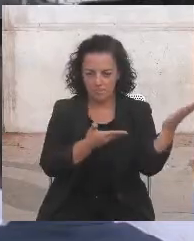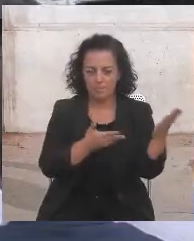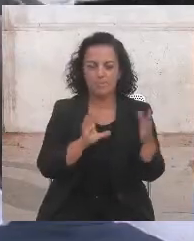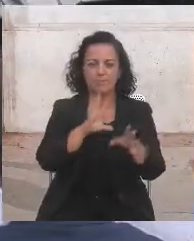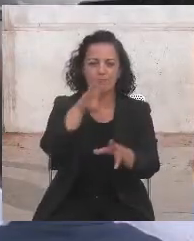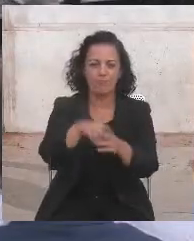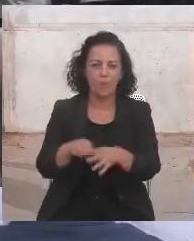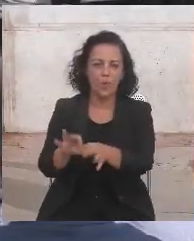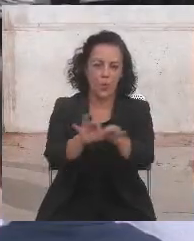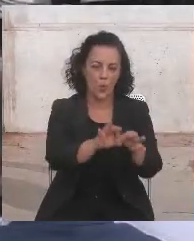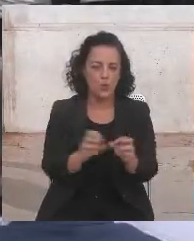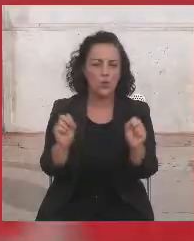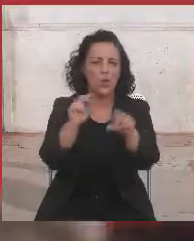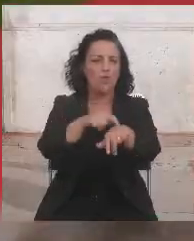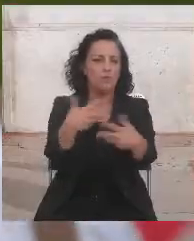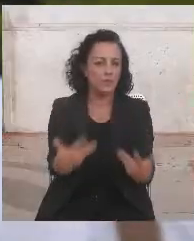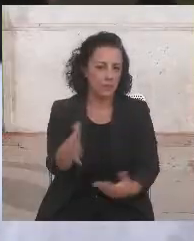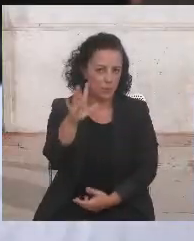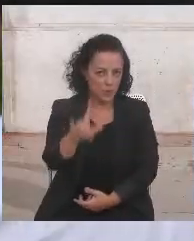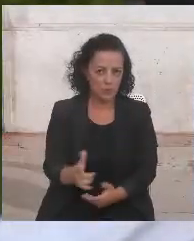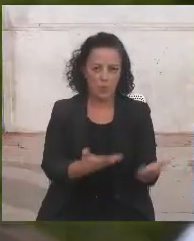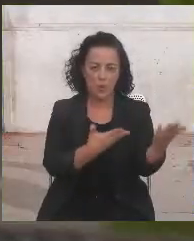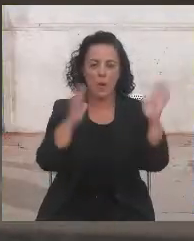Coligação Novos Tempos Lisboa.